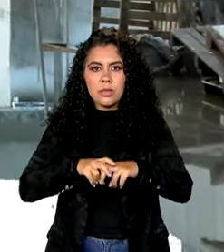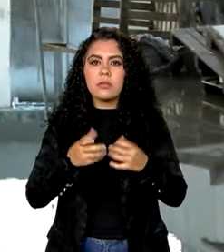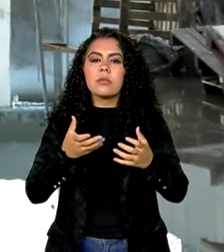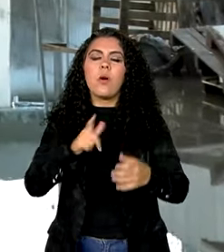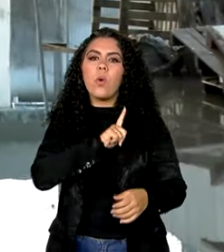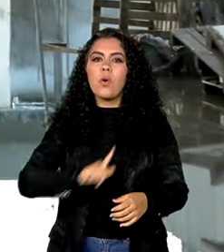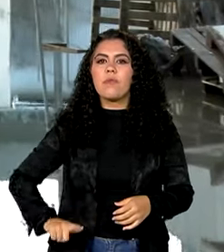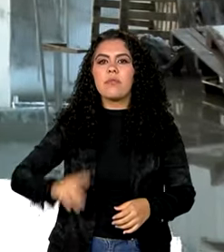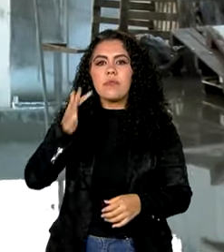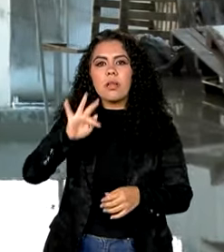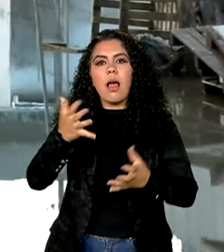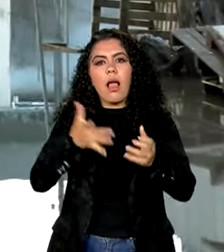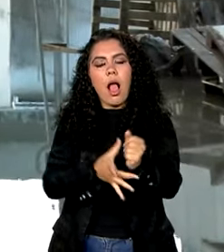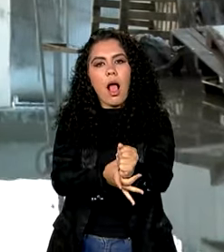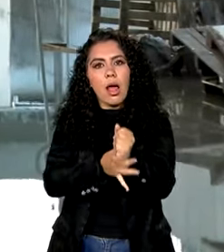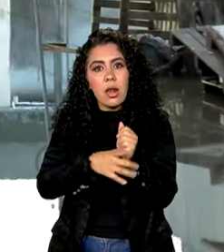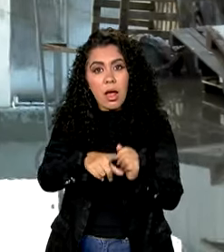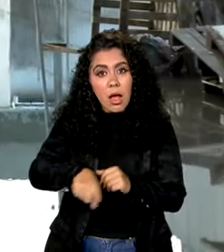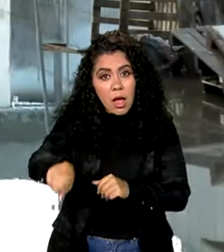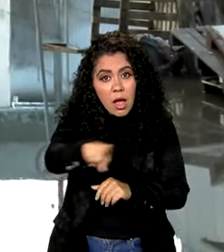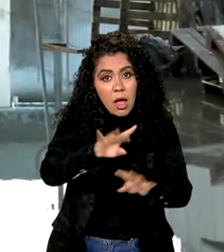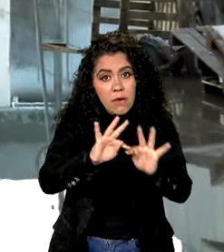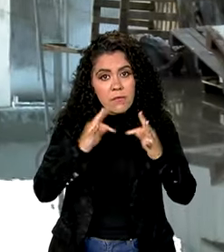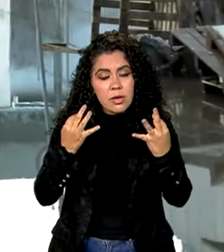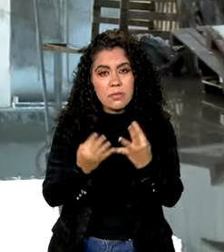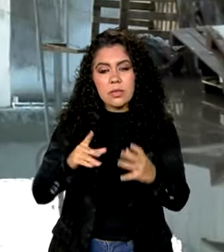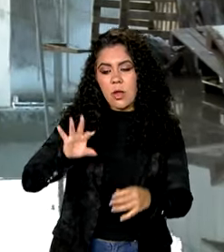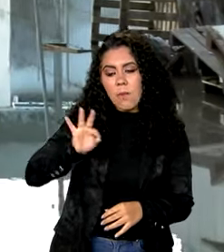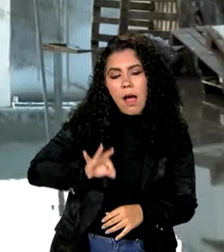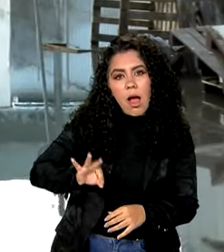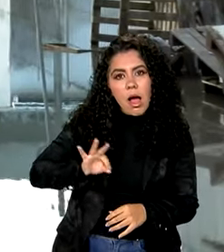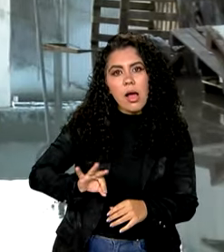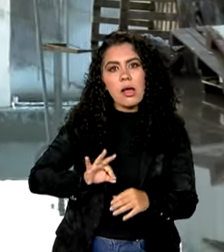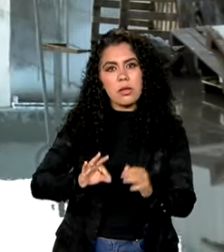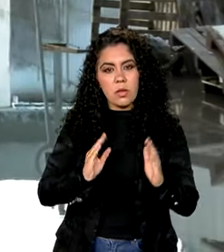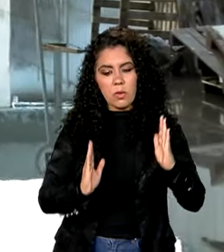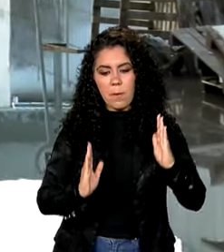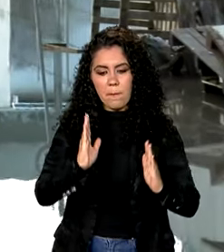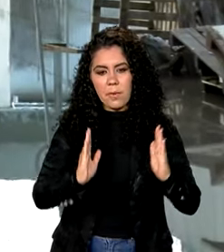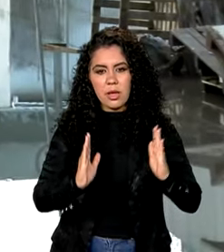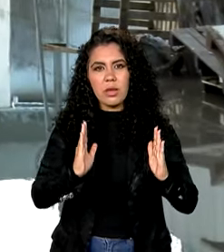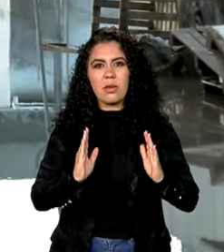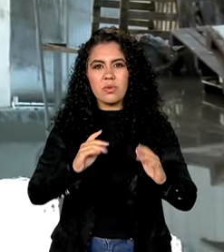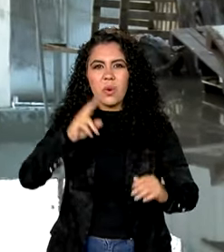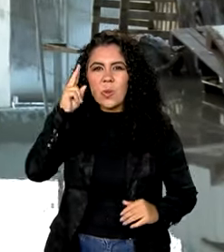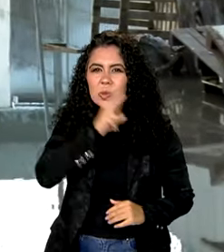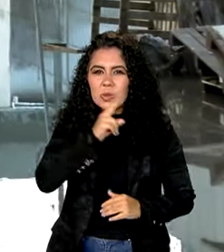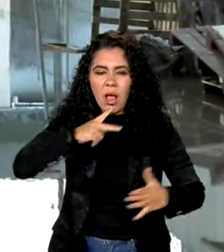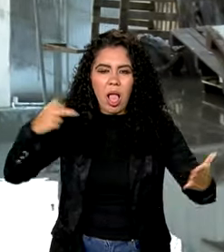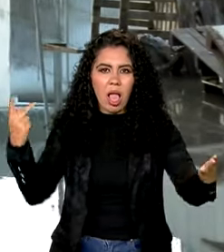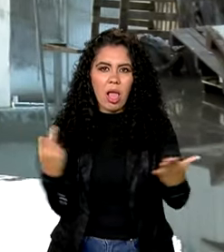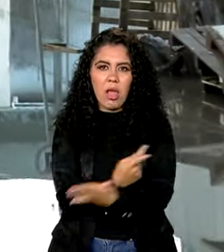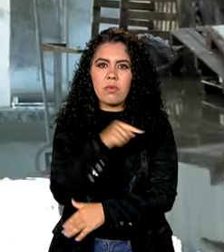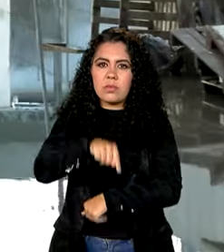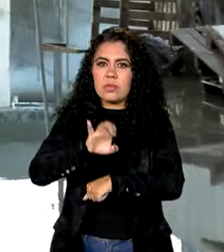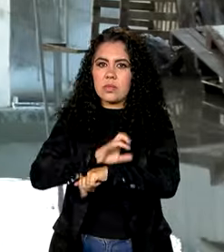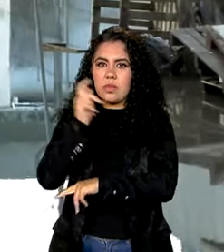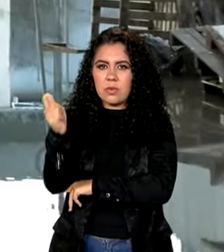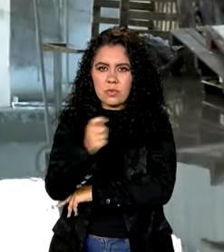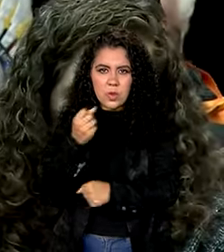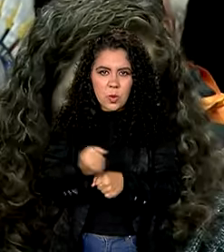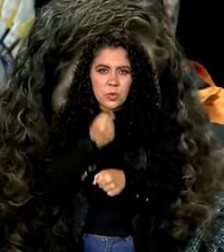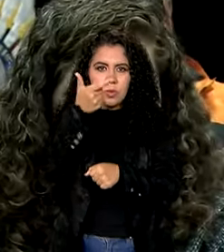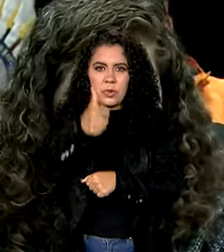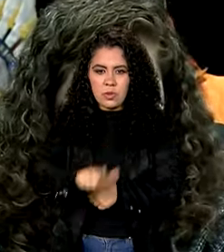garantir que essas famílias tenham uma renda mínima durante o período da calamidade pública e reconstrução do